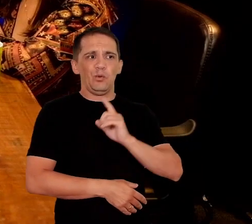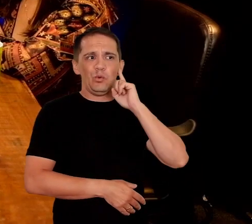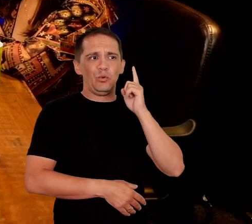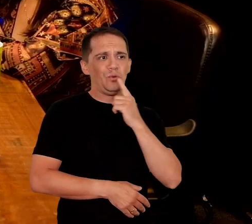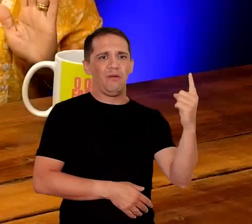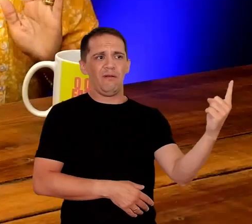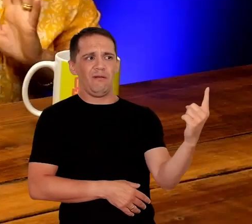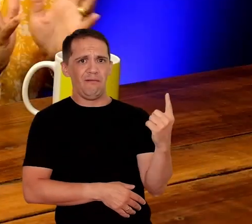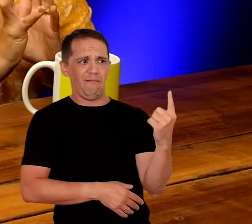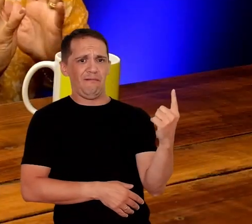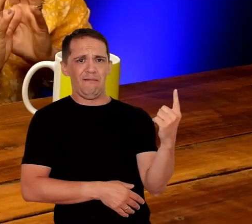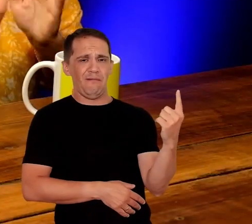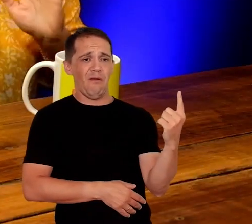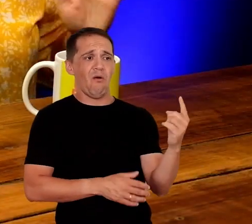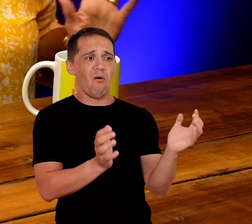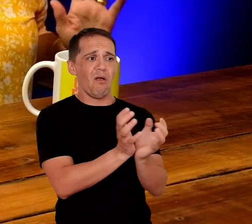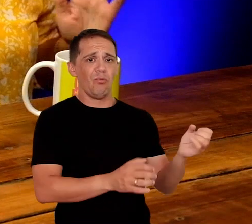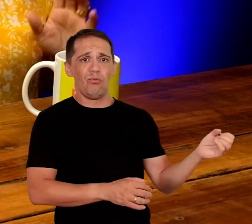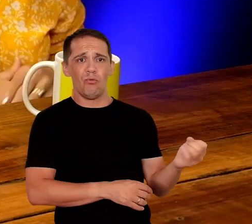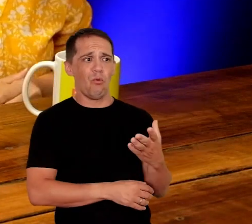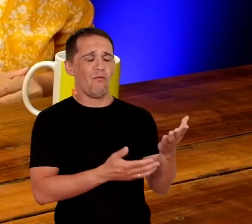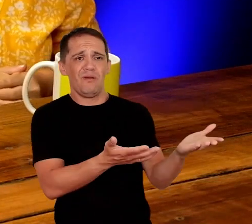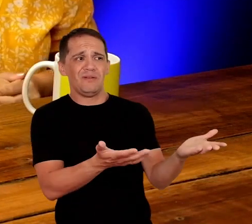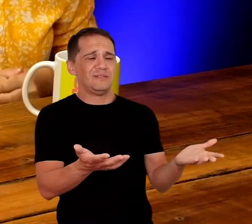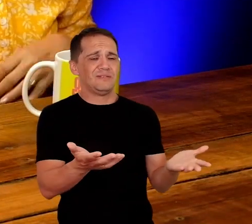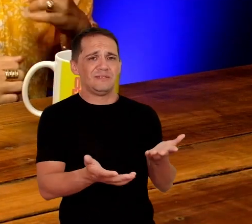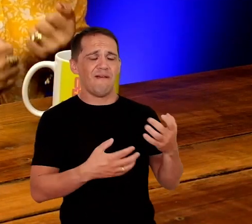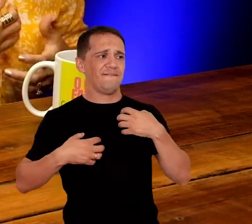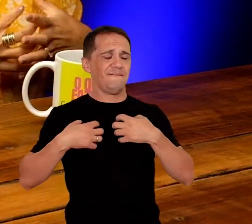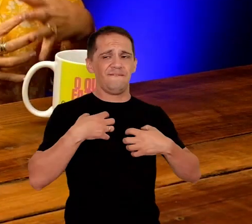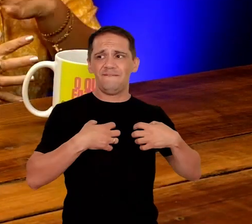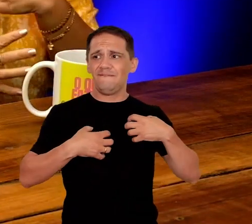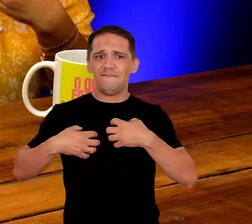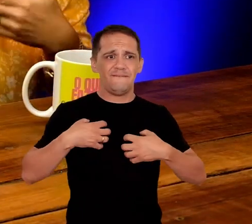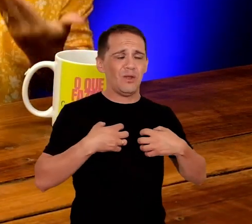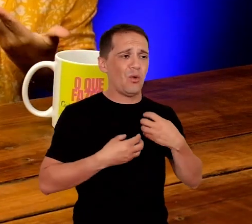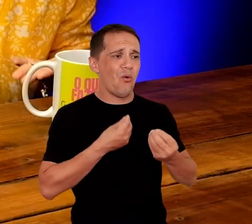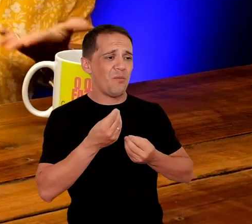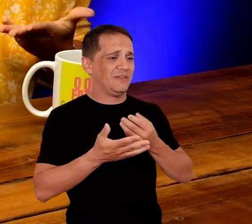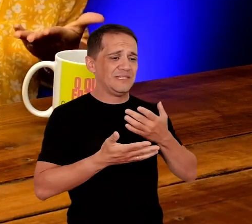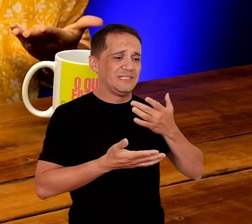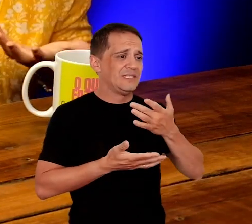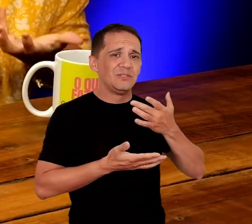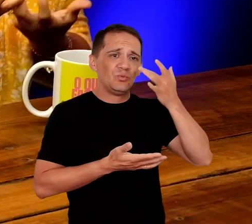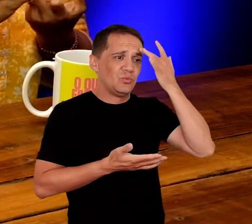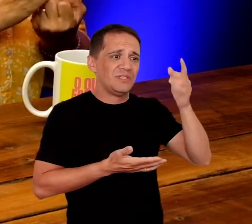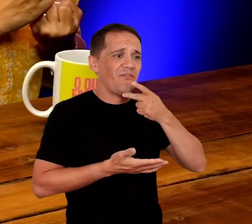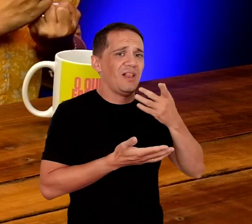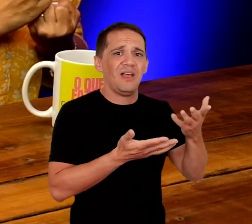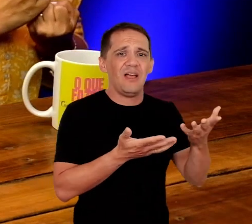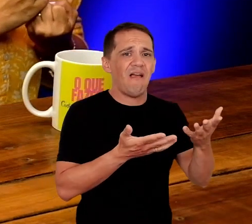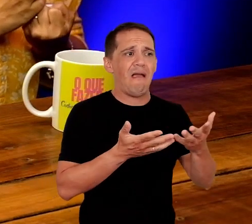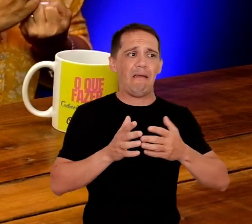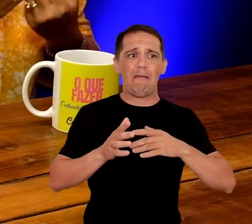De, chegou um surdo, eu tô trabalhando, de repente, um colega novo. Ai, é surdo. Ai, mas não consigo falar, nem Sim, sei falar. com E certeza.